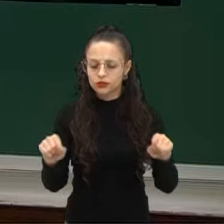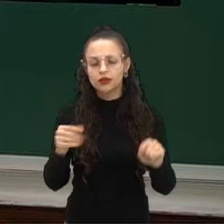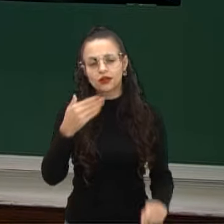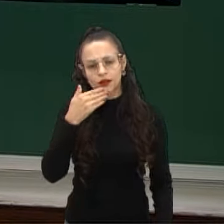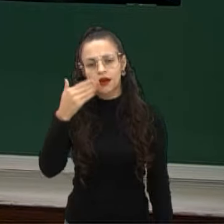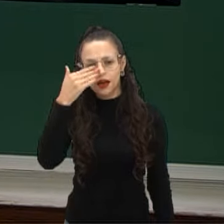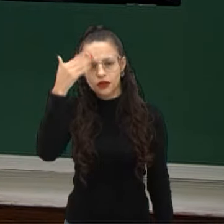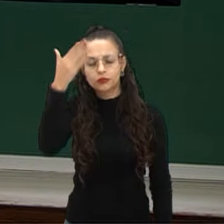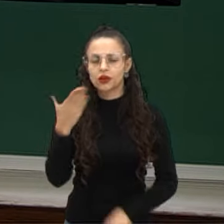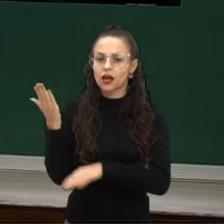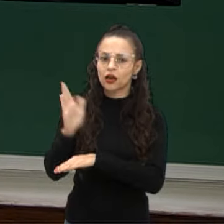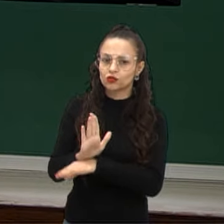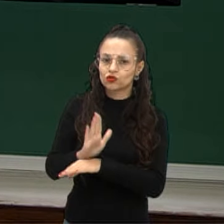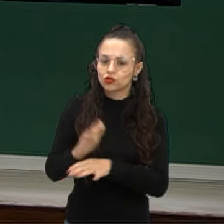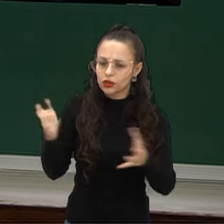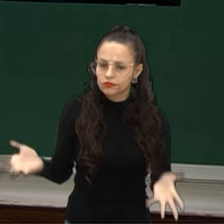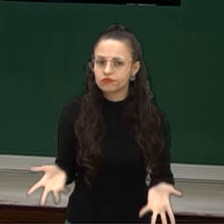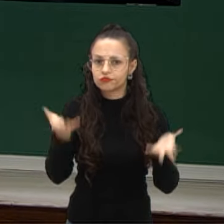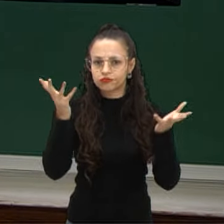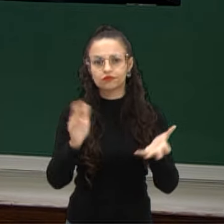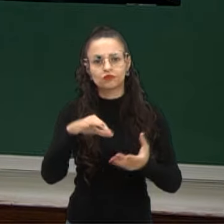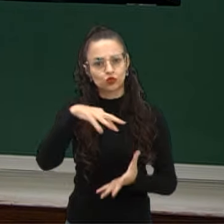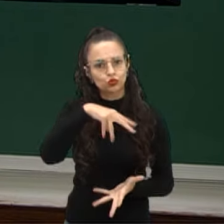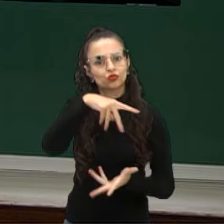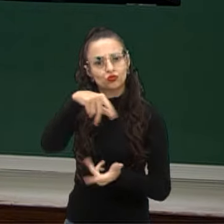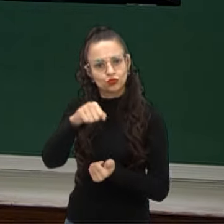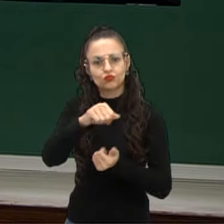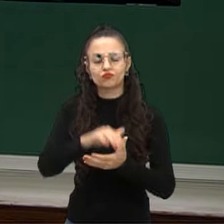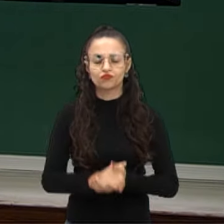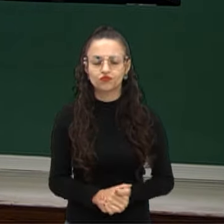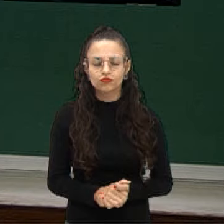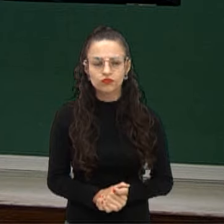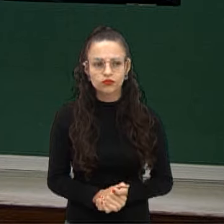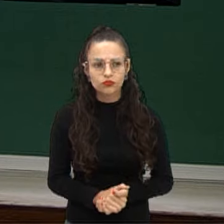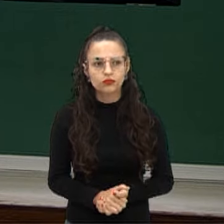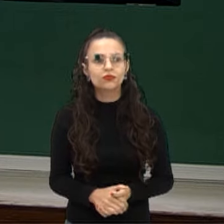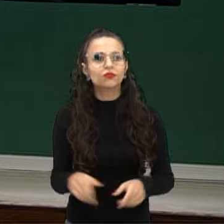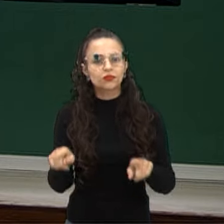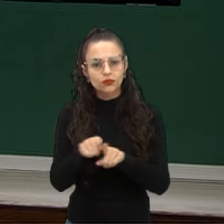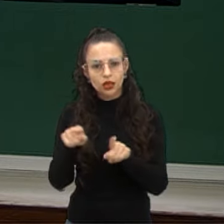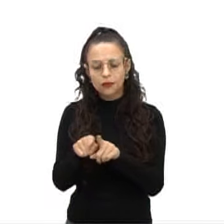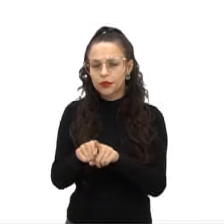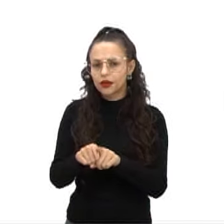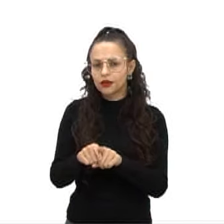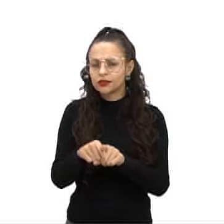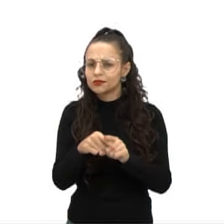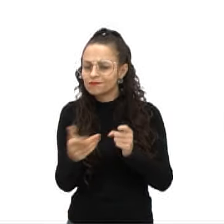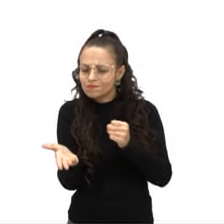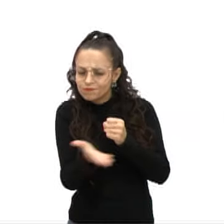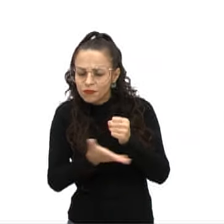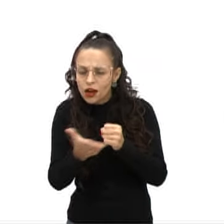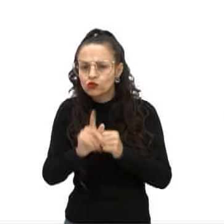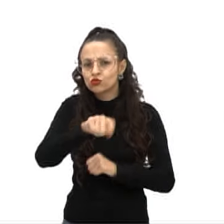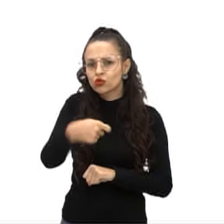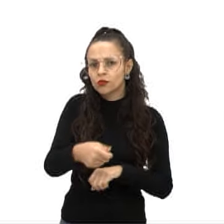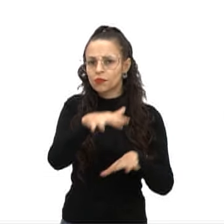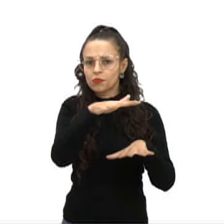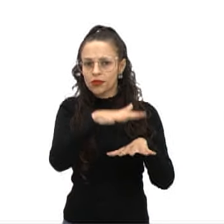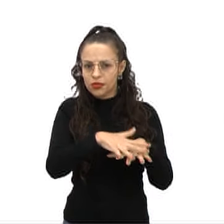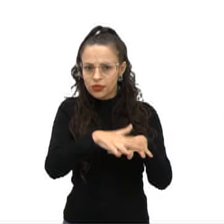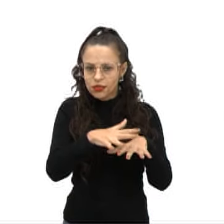árabes ajudaram a nascer no mundo, né? Muitos dos princípios básicos da aritmética, um pouquinho de matemática